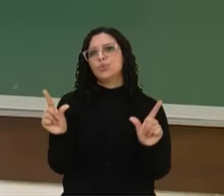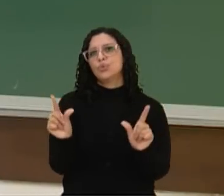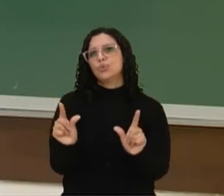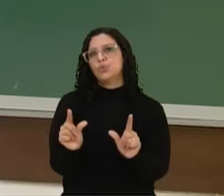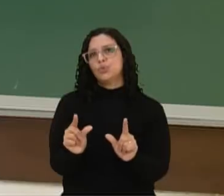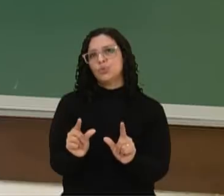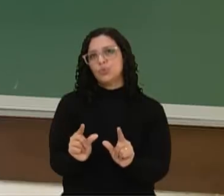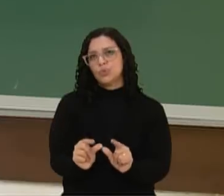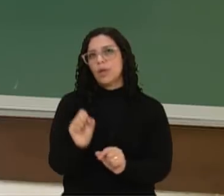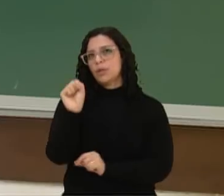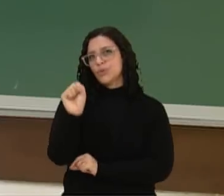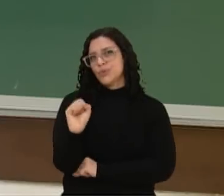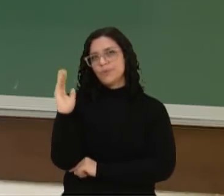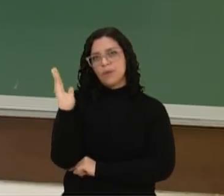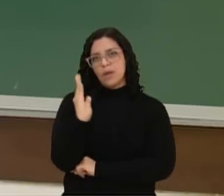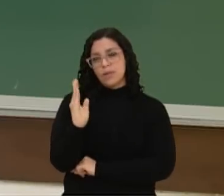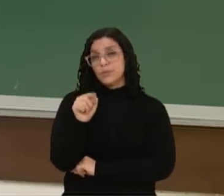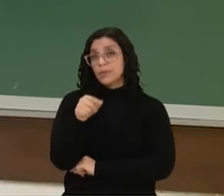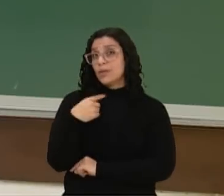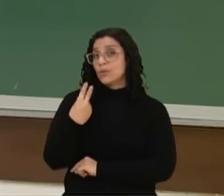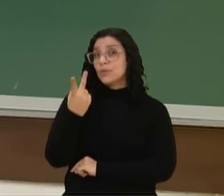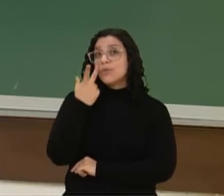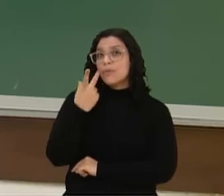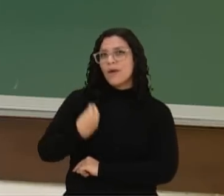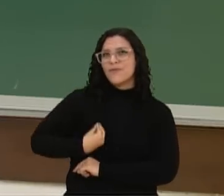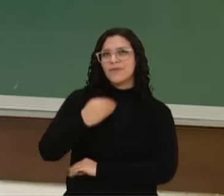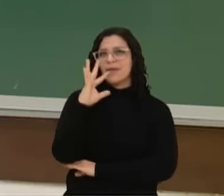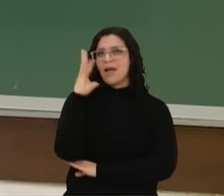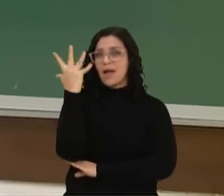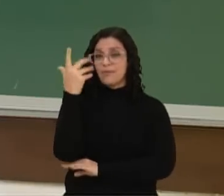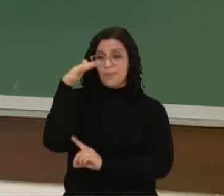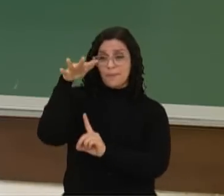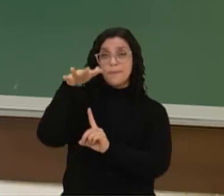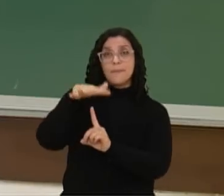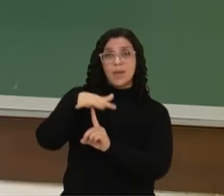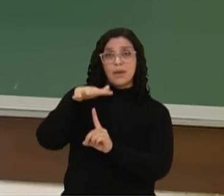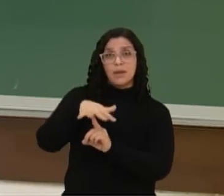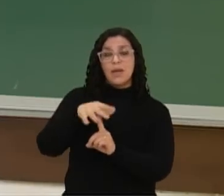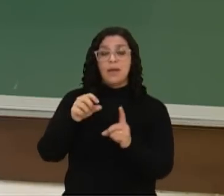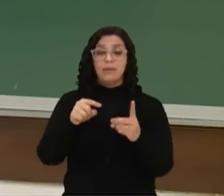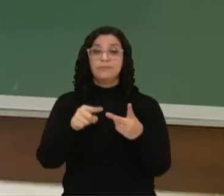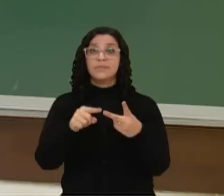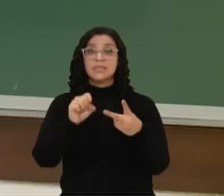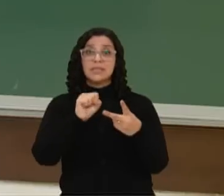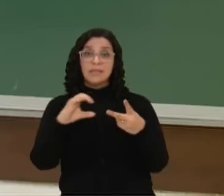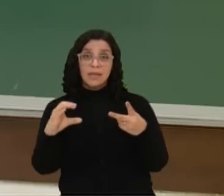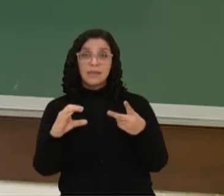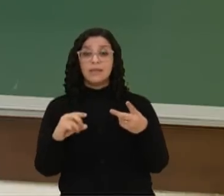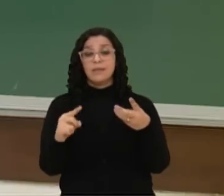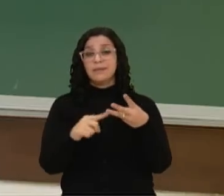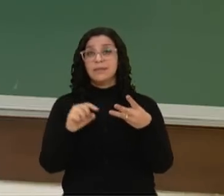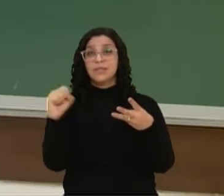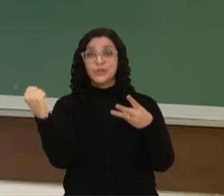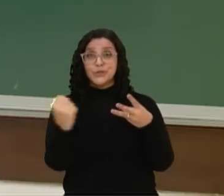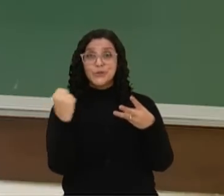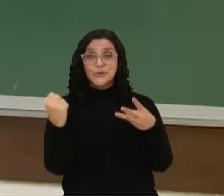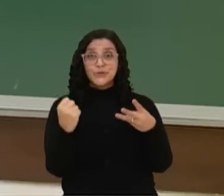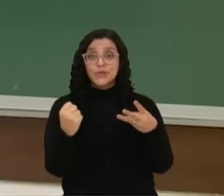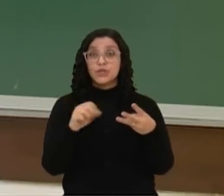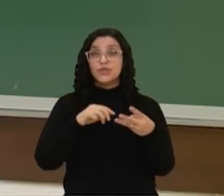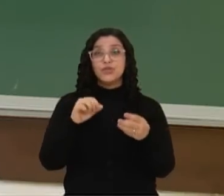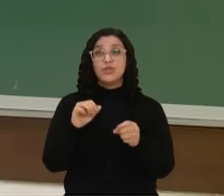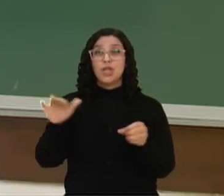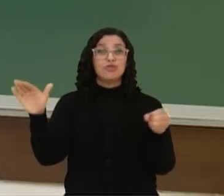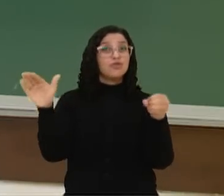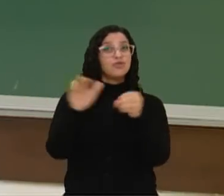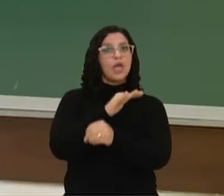nos estados do sul do Brasil, que é onde ela está presente, tanto no Paraná como Santa Catarina, em uma porção do Rio Grande do Sul, que tinham áreas